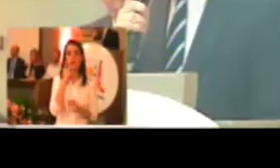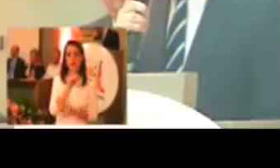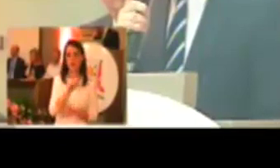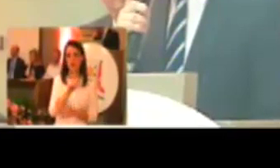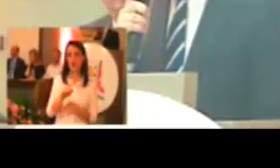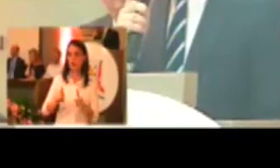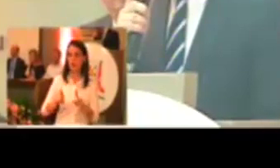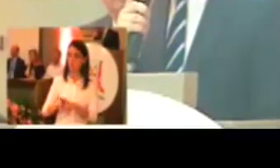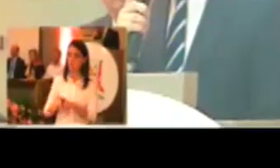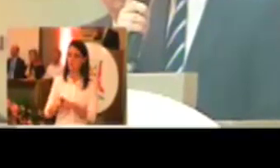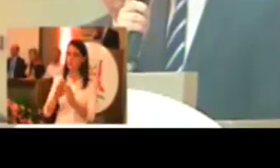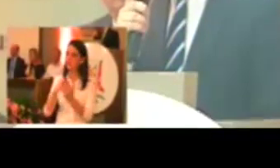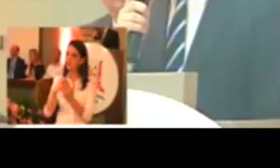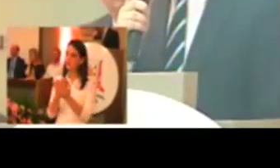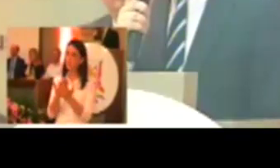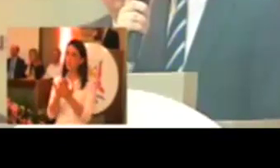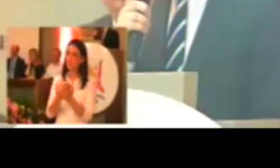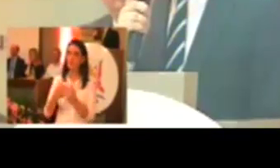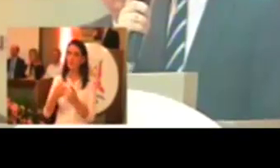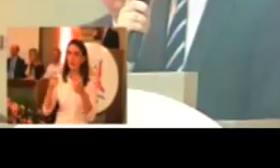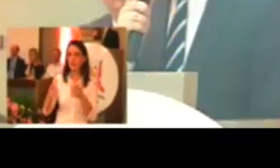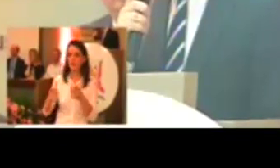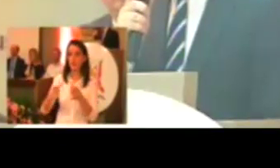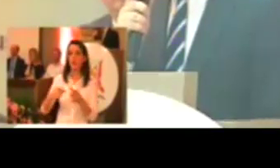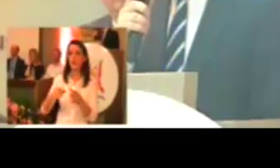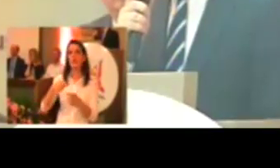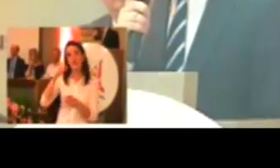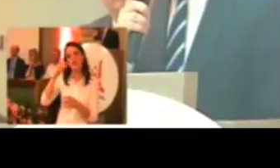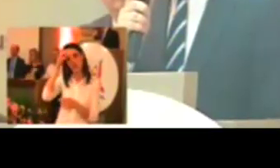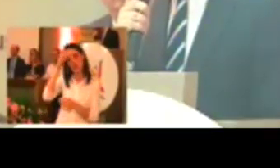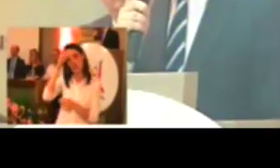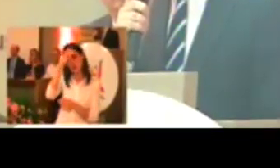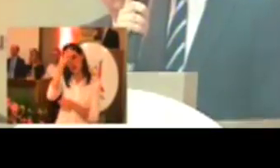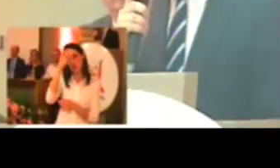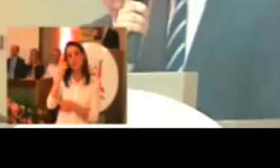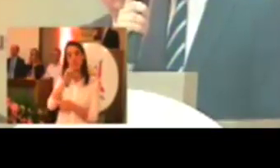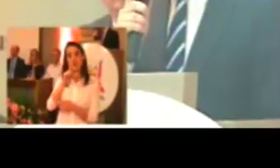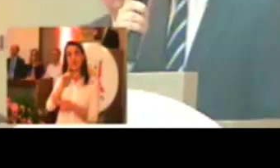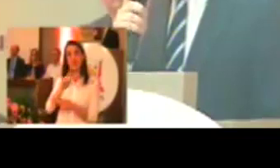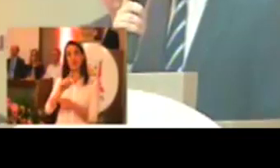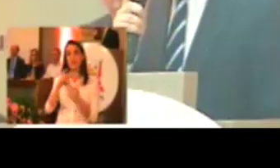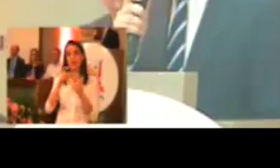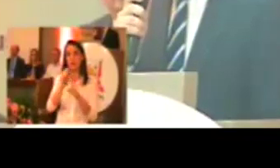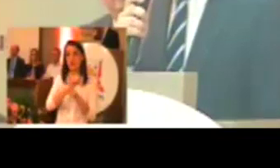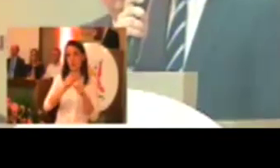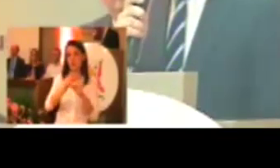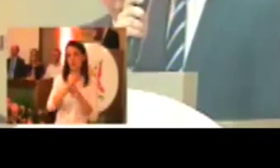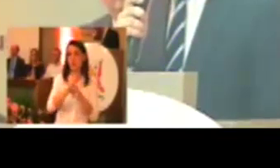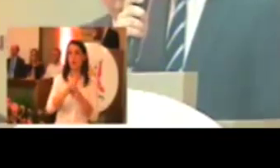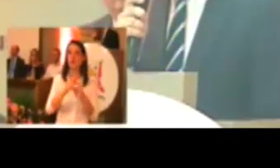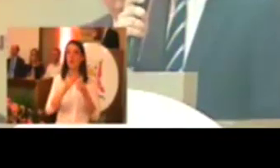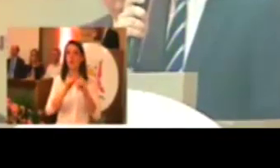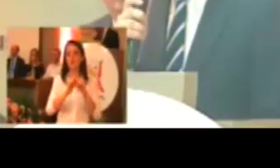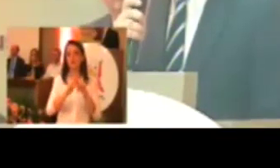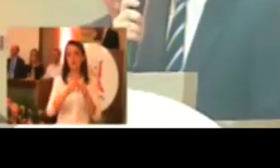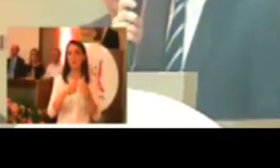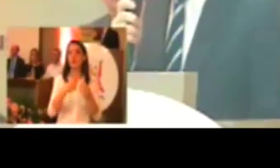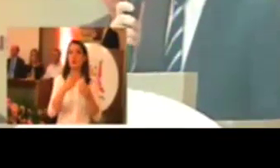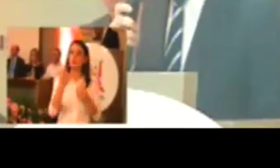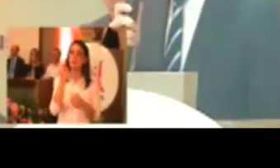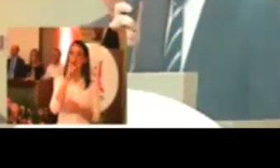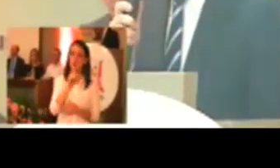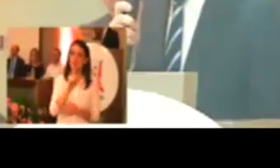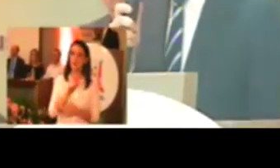pela escola municipal, possa de fato dar resposta, satisfação para a